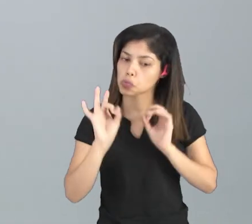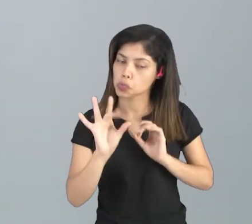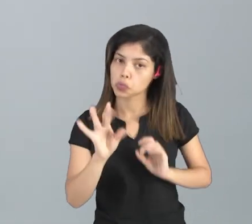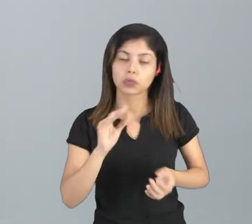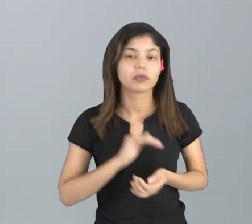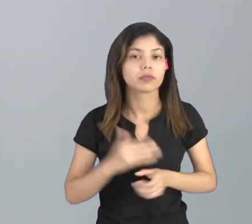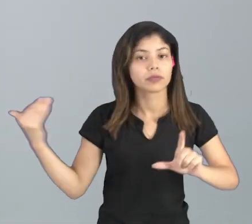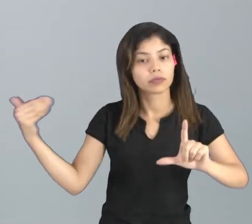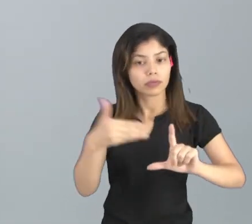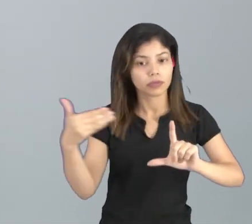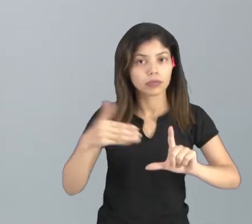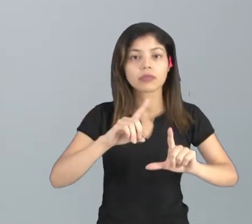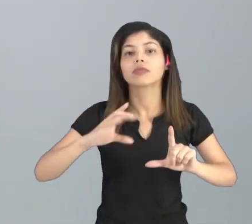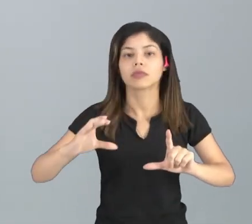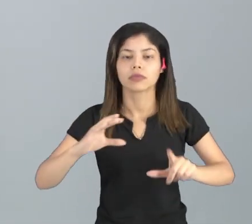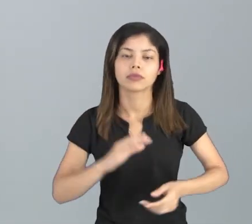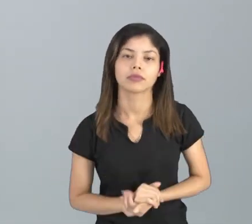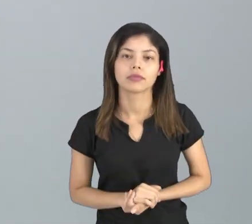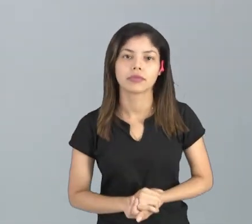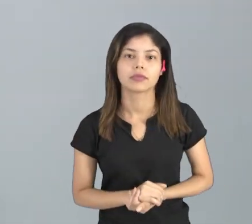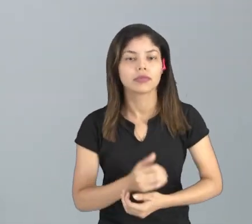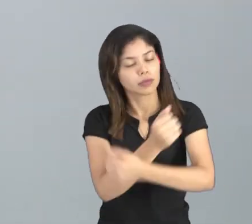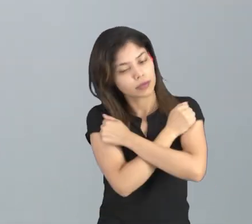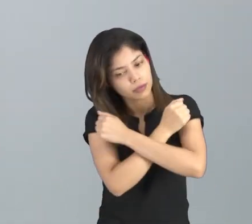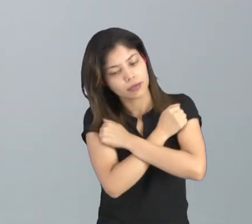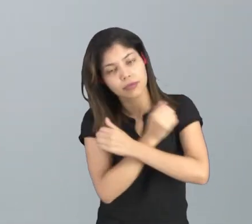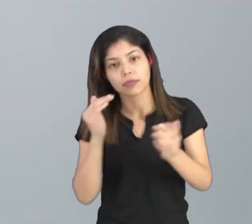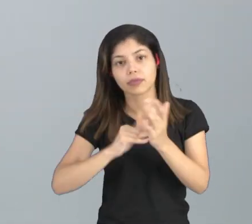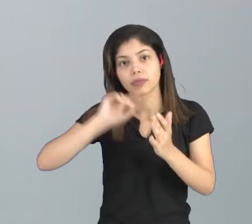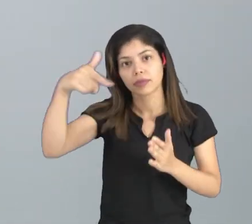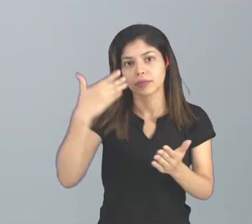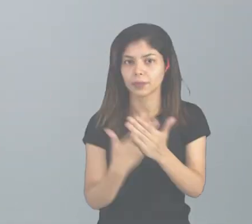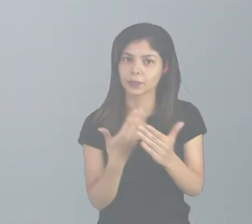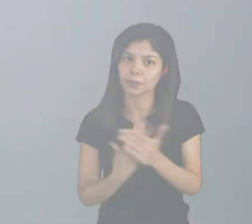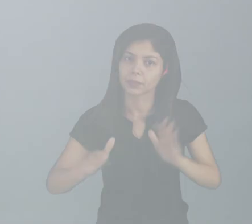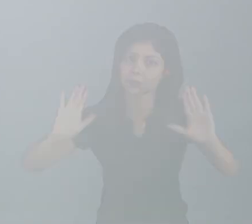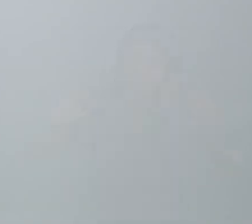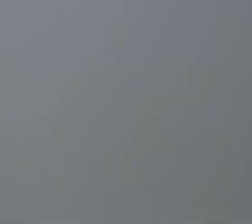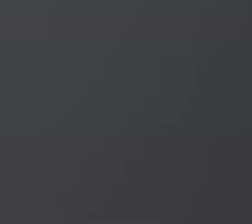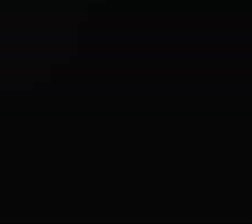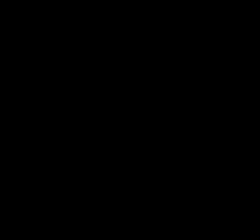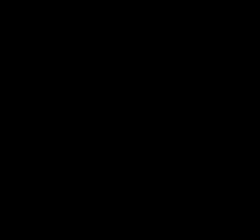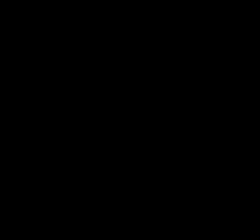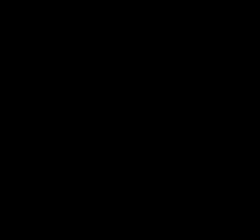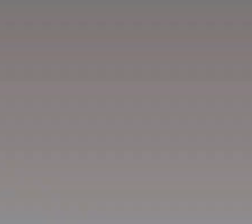basta acessar a plataforma Eduque. Um abraço e até a próxima aula.